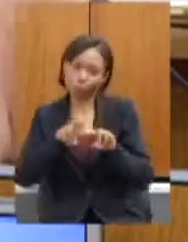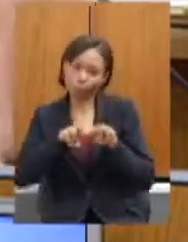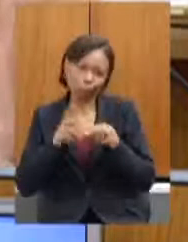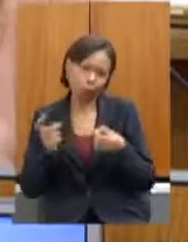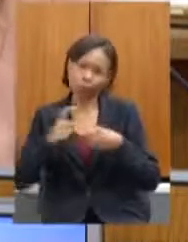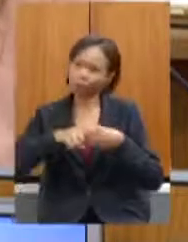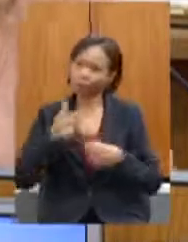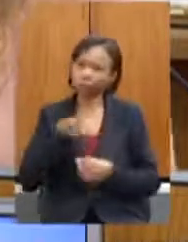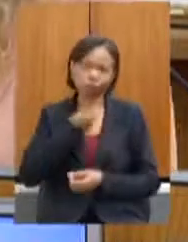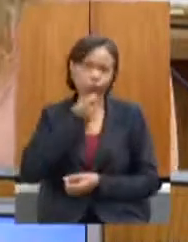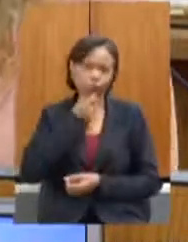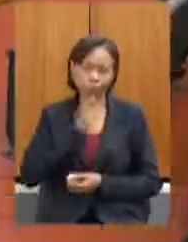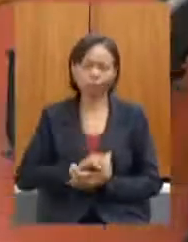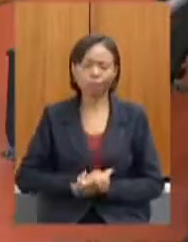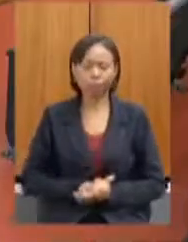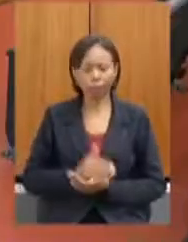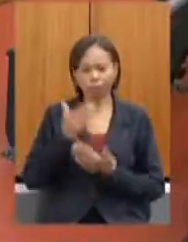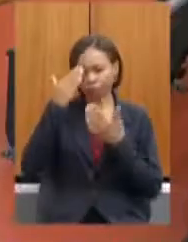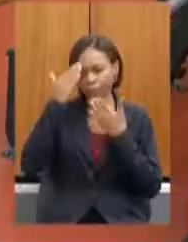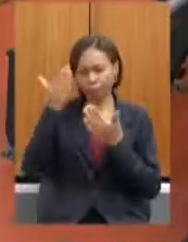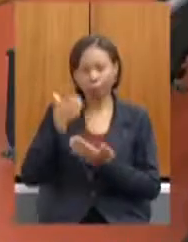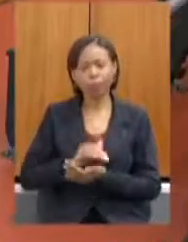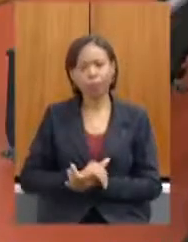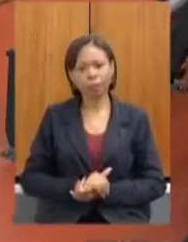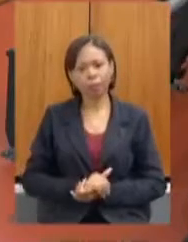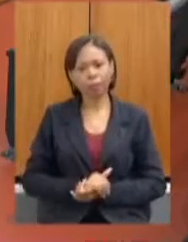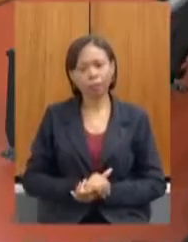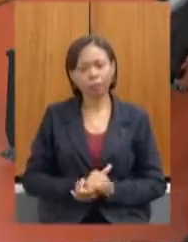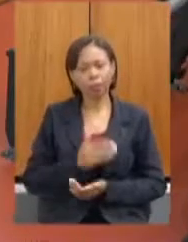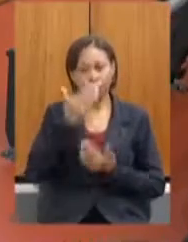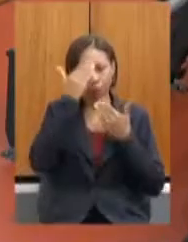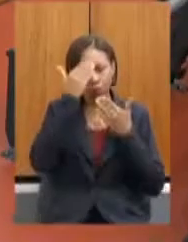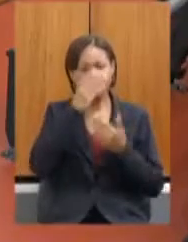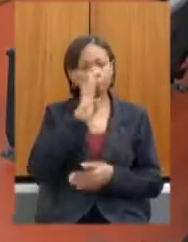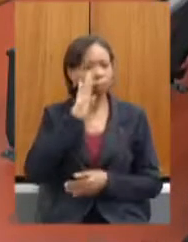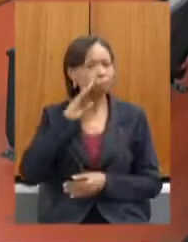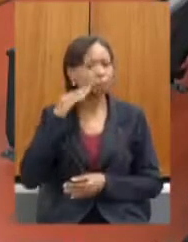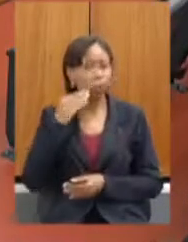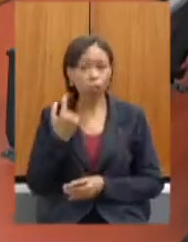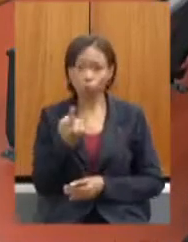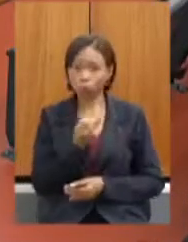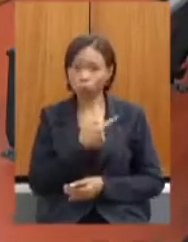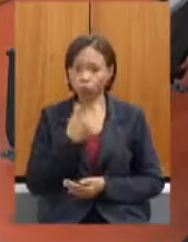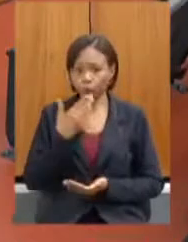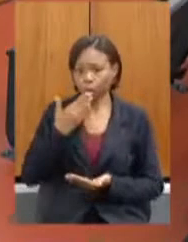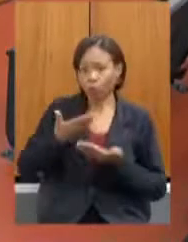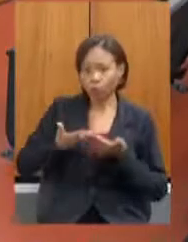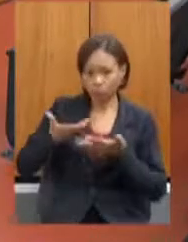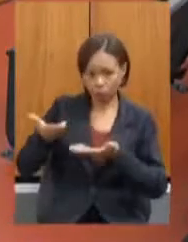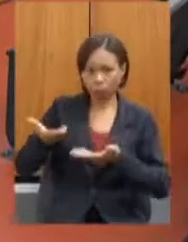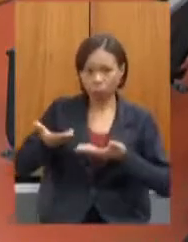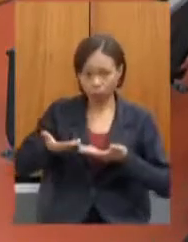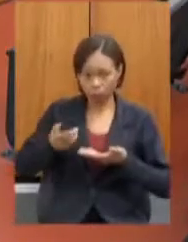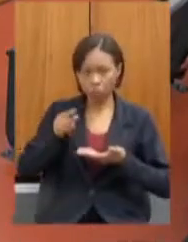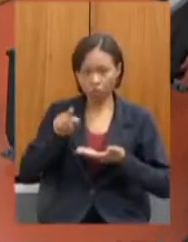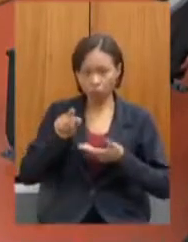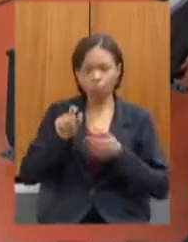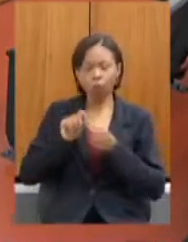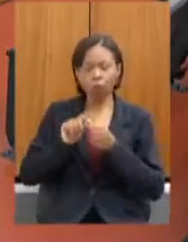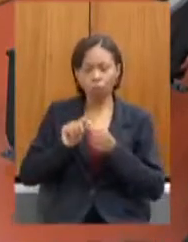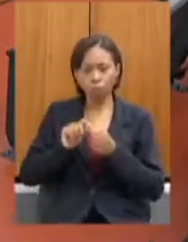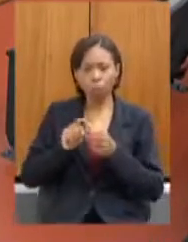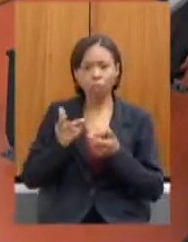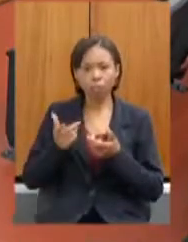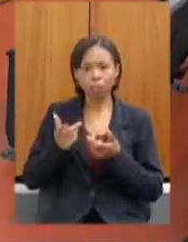Presidente Muito obrigado Beatriz certamente nós estaremos recebendo ser que ele meio de vossa excelência' Eles serão